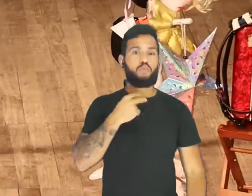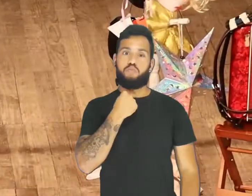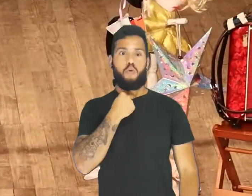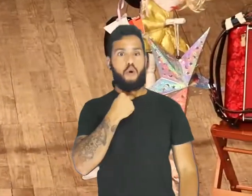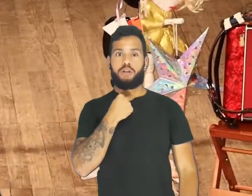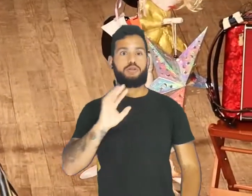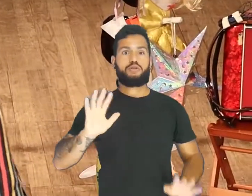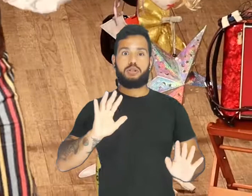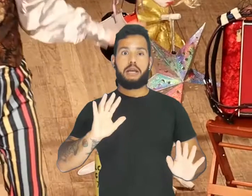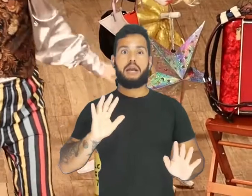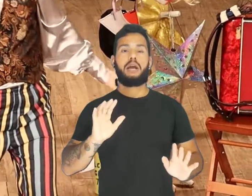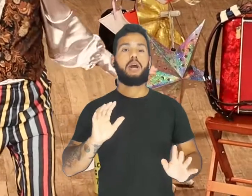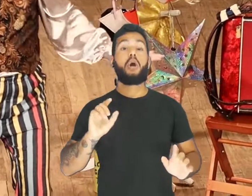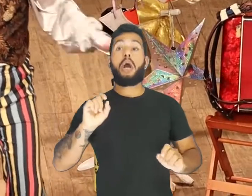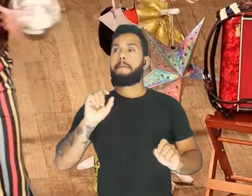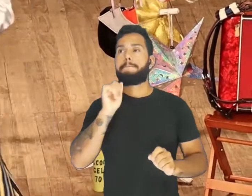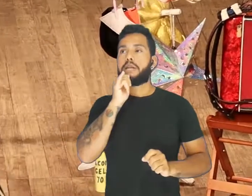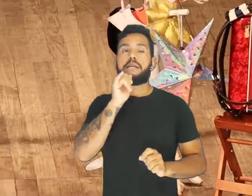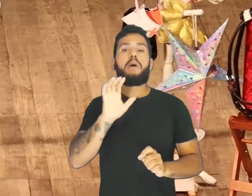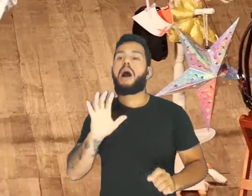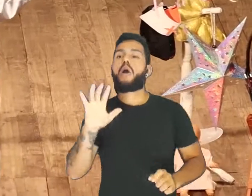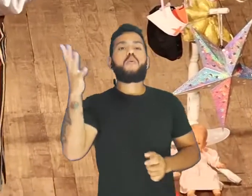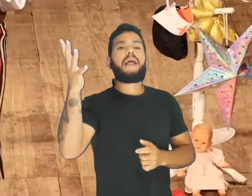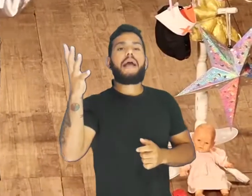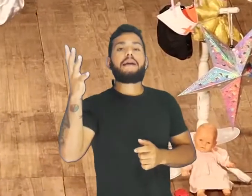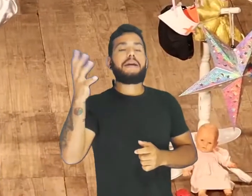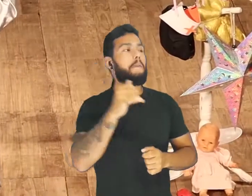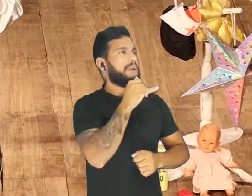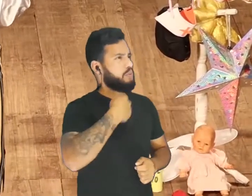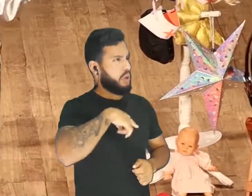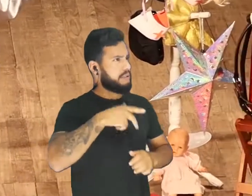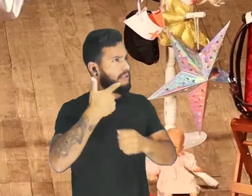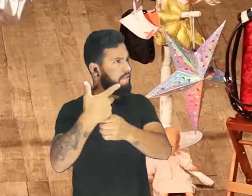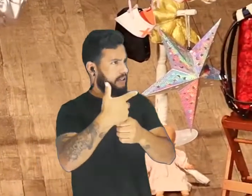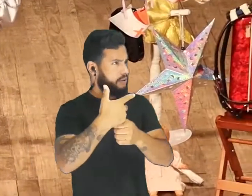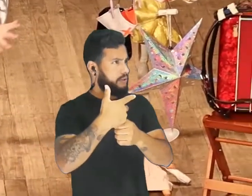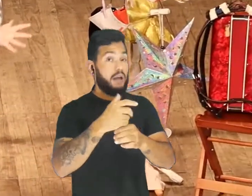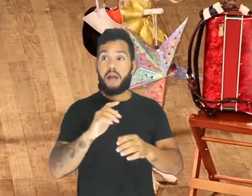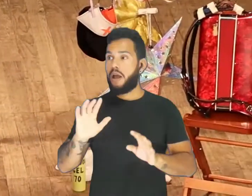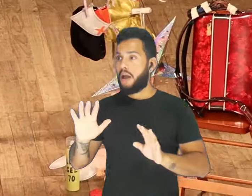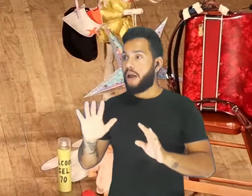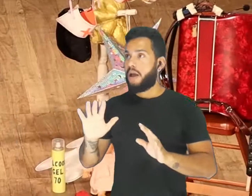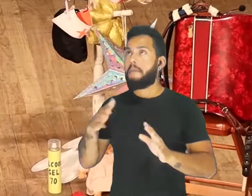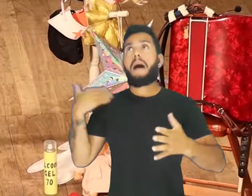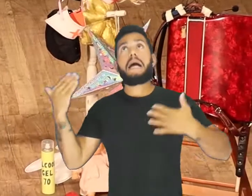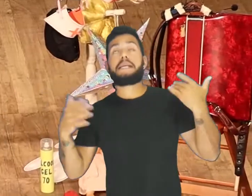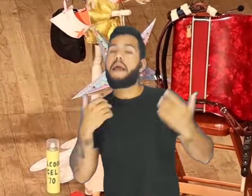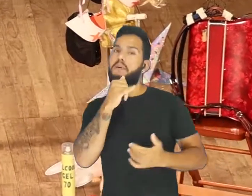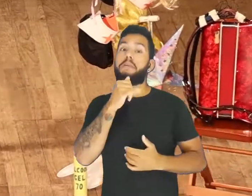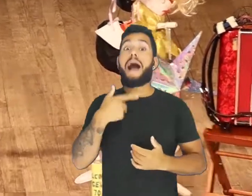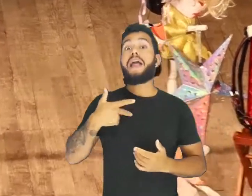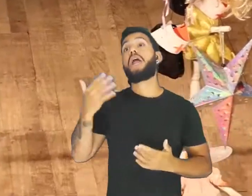de movimento. Ah, agora não pode falar. O que que é situação? Situação é alguma coisa que acontece, tipo... Ah, tipo,